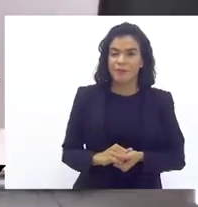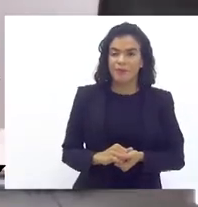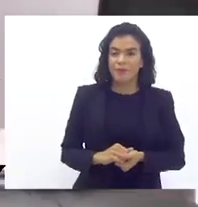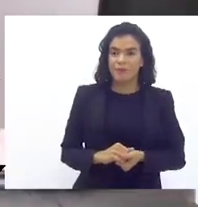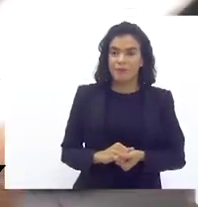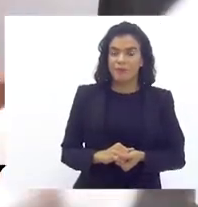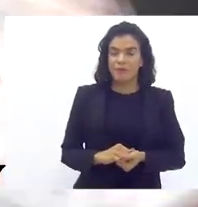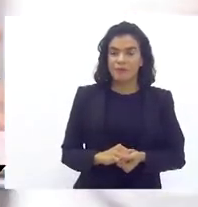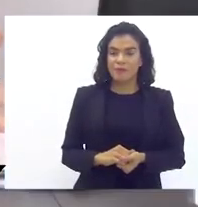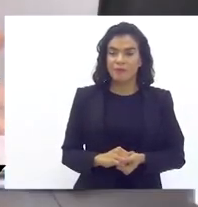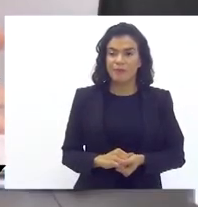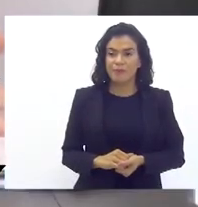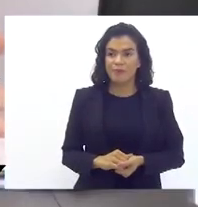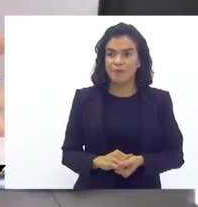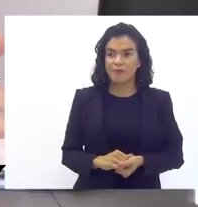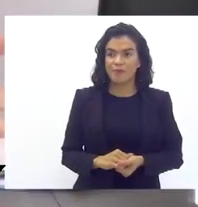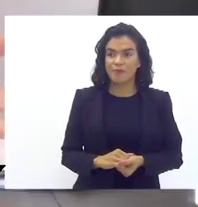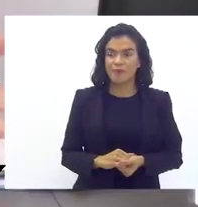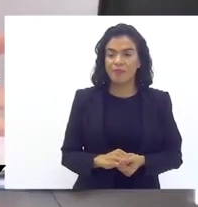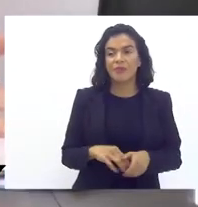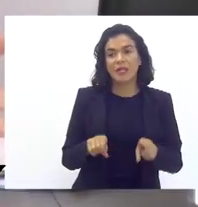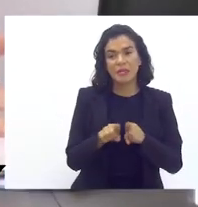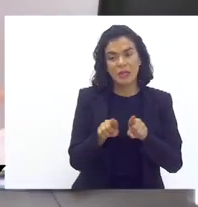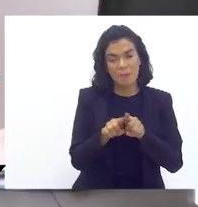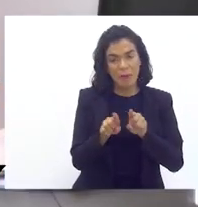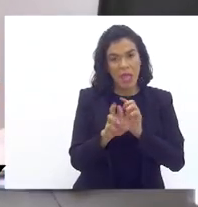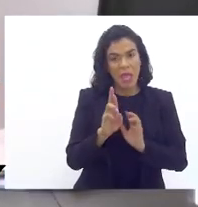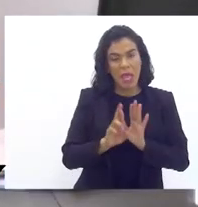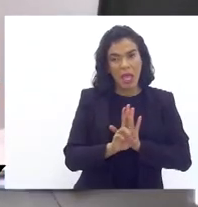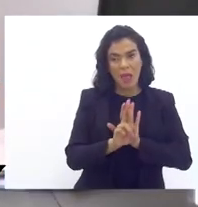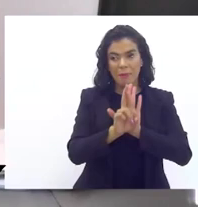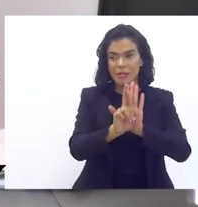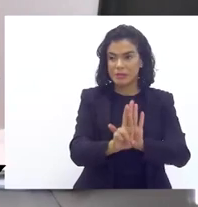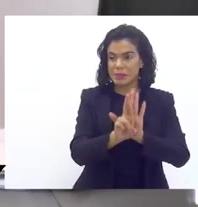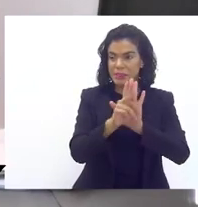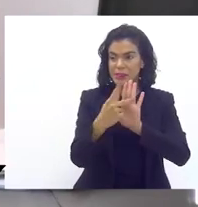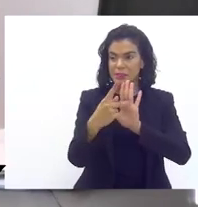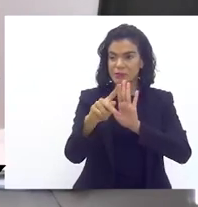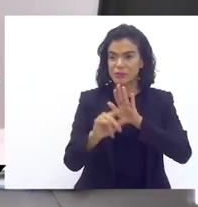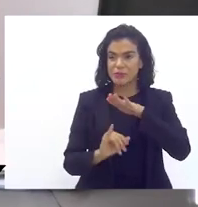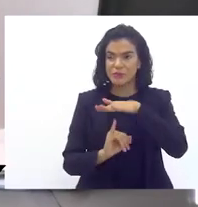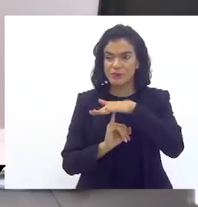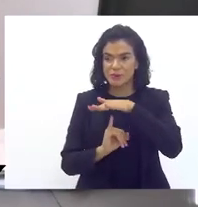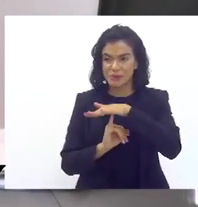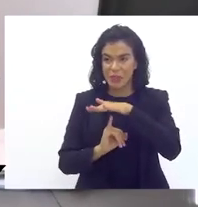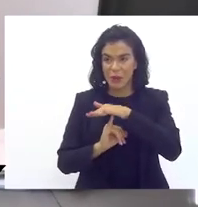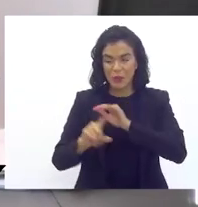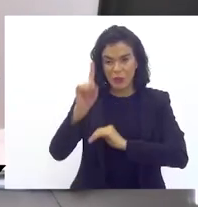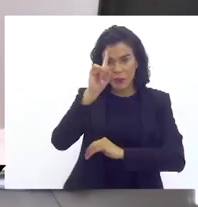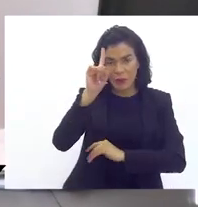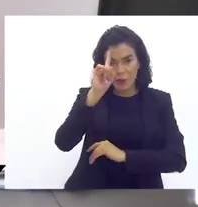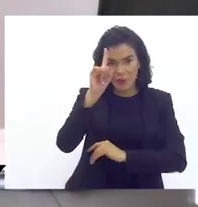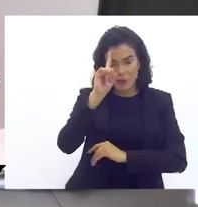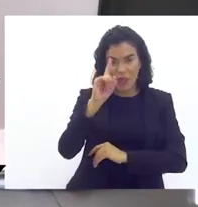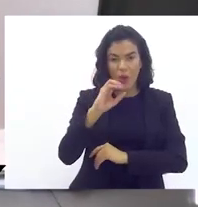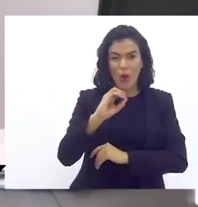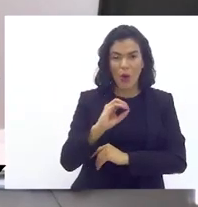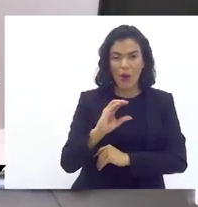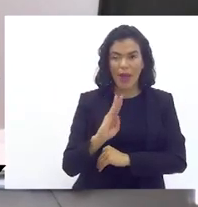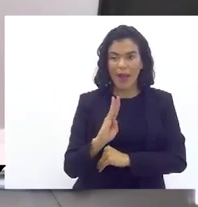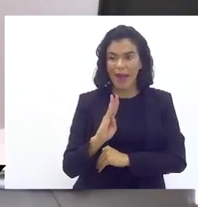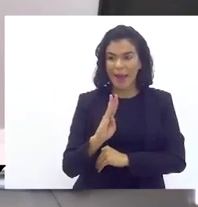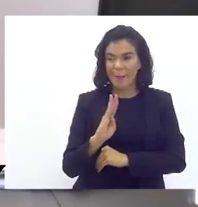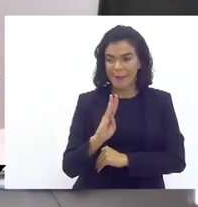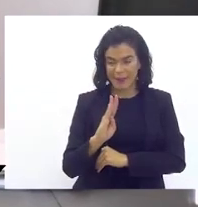através da representação da sua entidade né com entidade que lida com isso todos os dias a Ordem dos Advogados